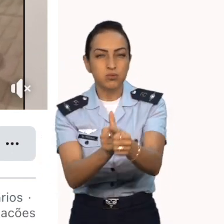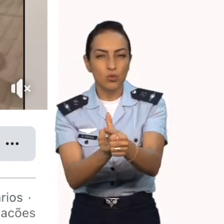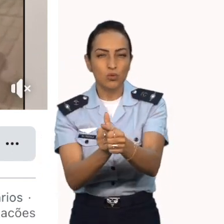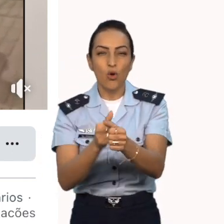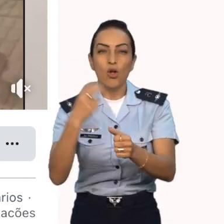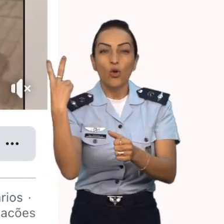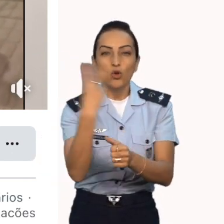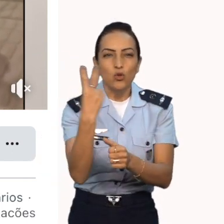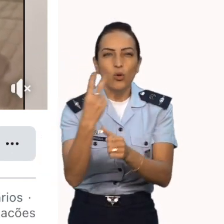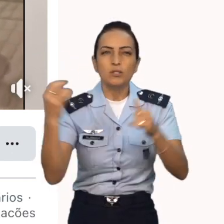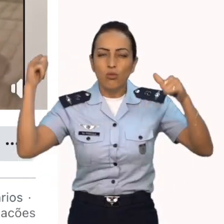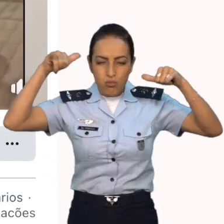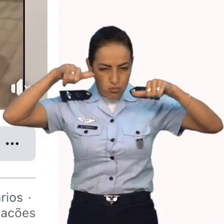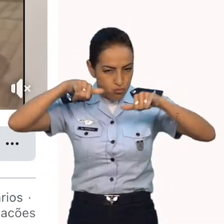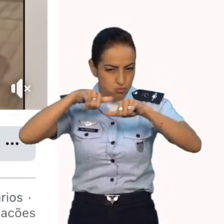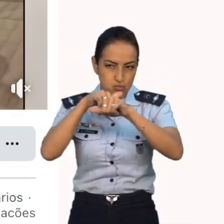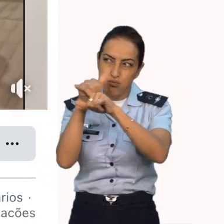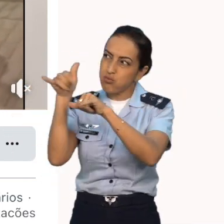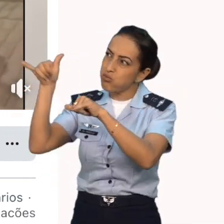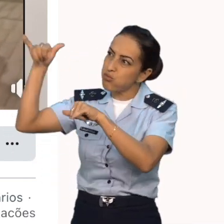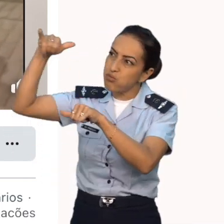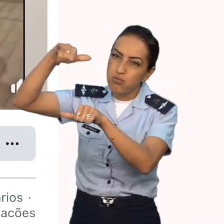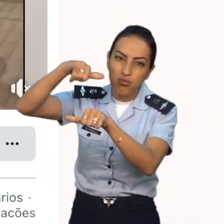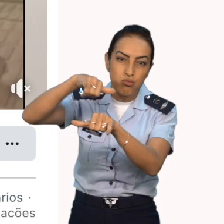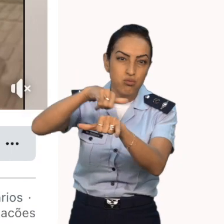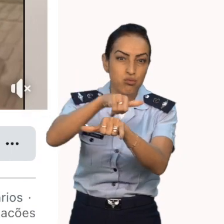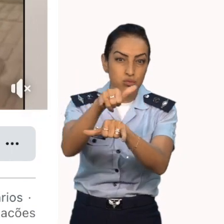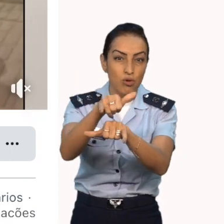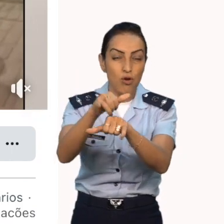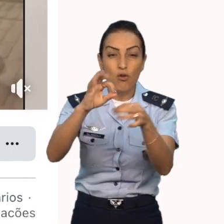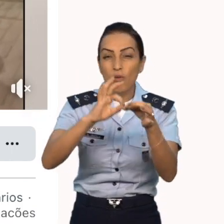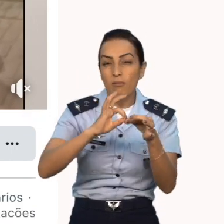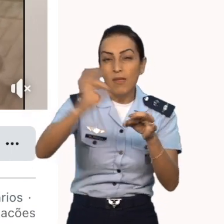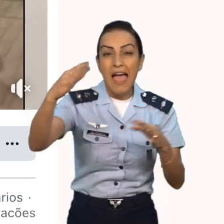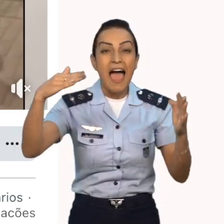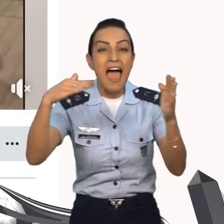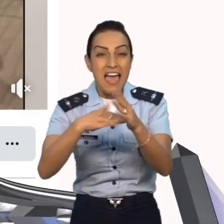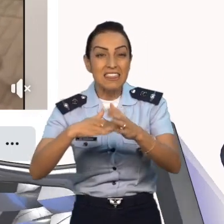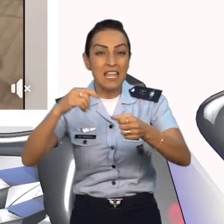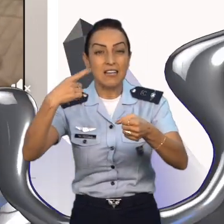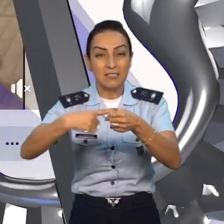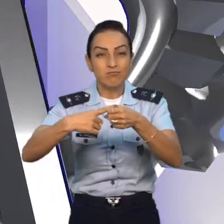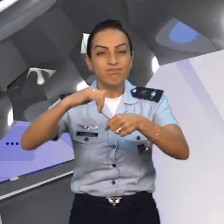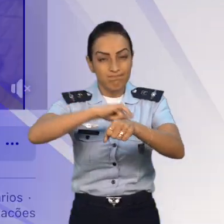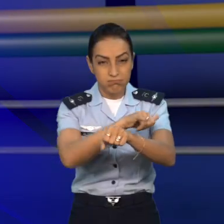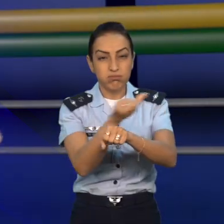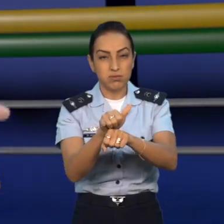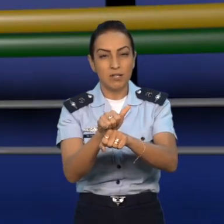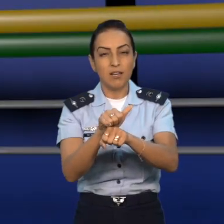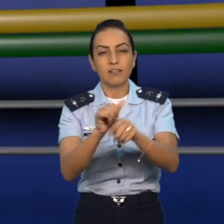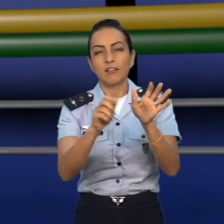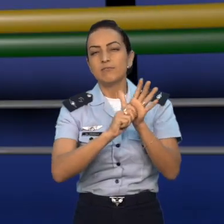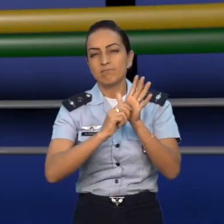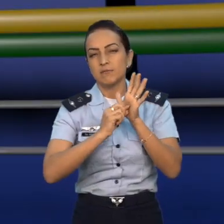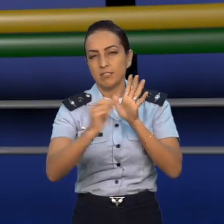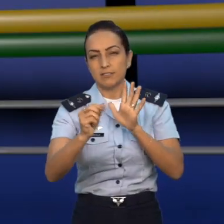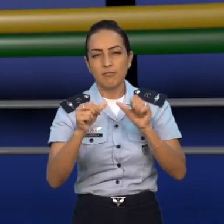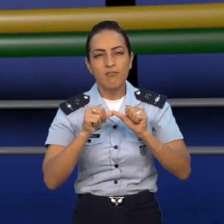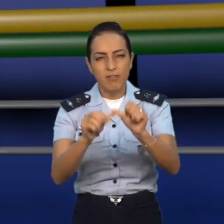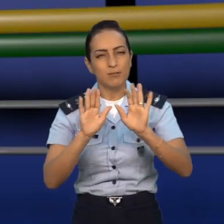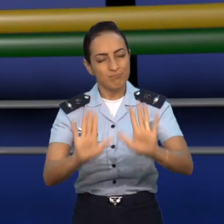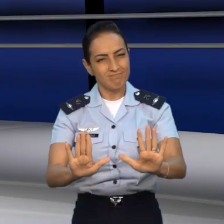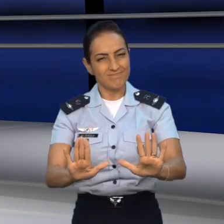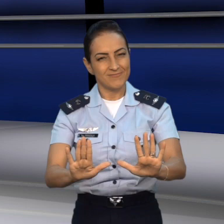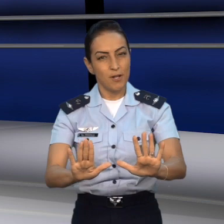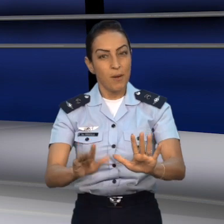o transporte dos dois Gripens que saíram do porto e foram deslocados até o aeroporto da cidade. Esta edição do Fábio em Destaque